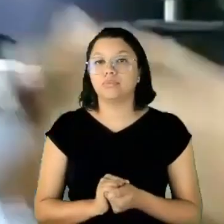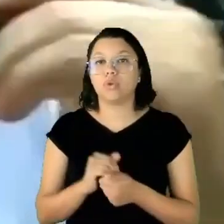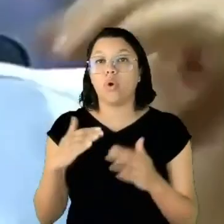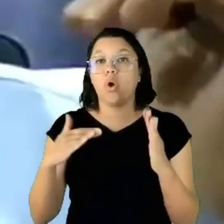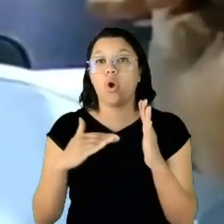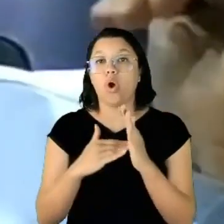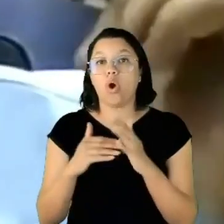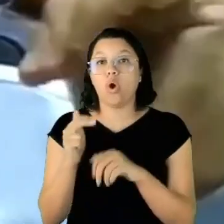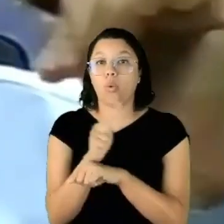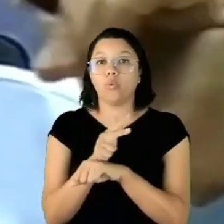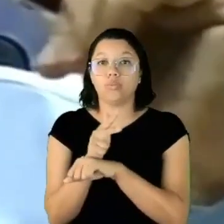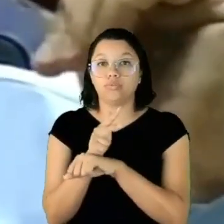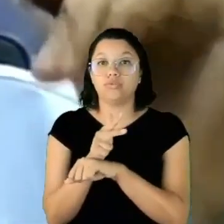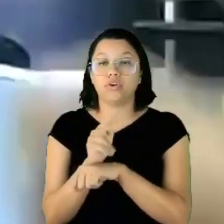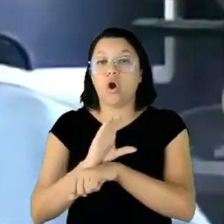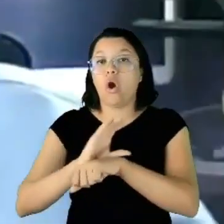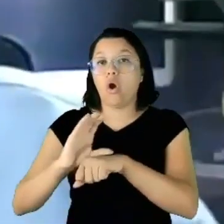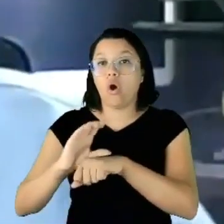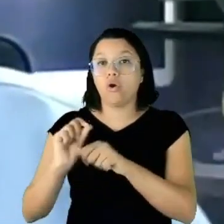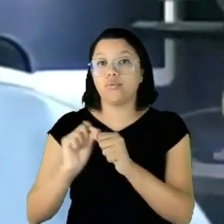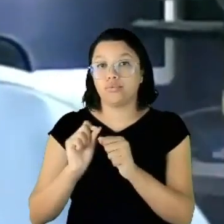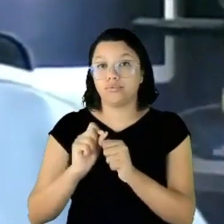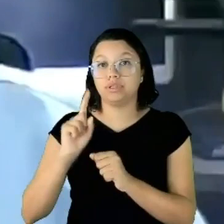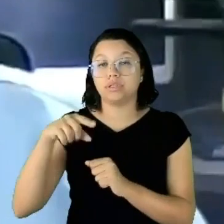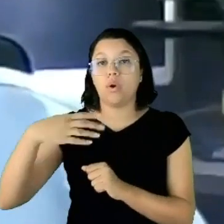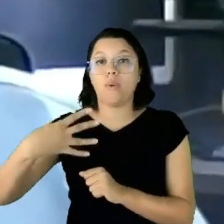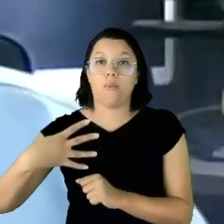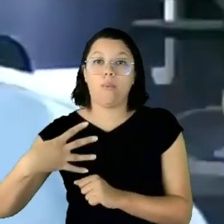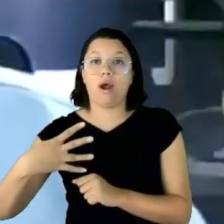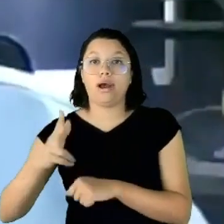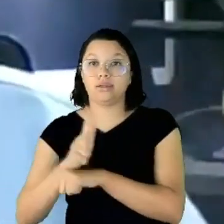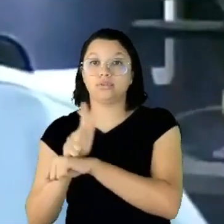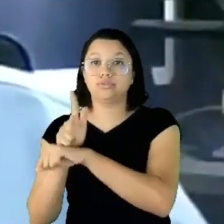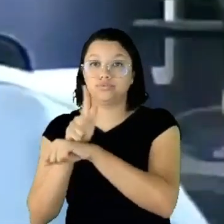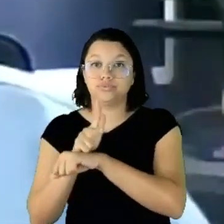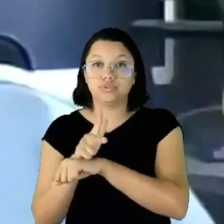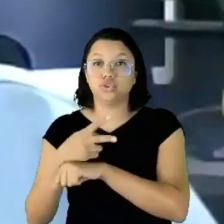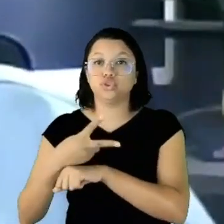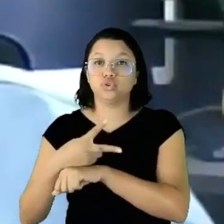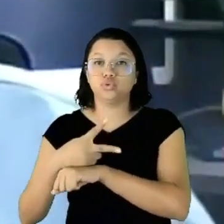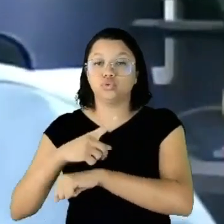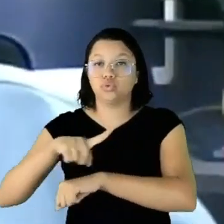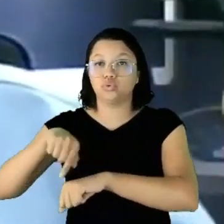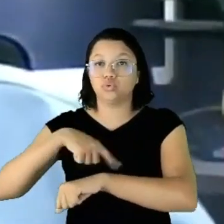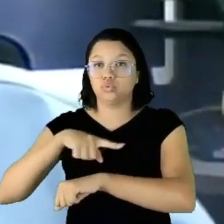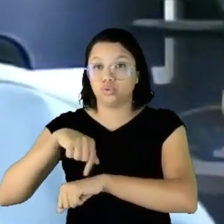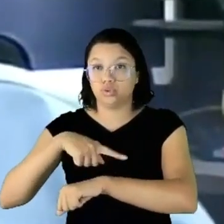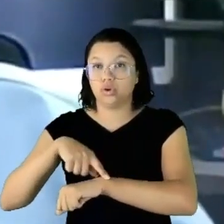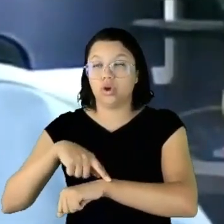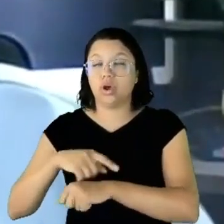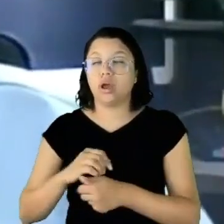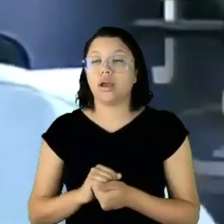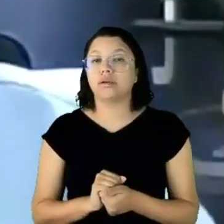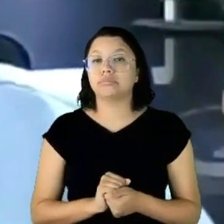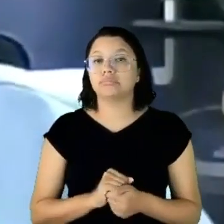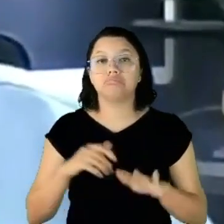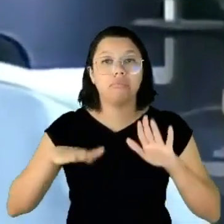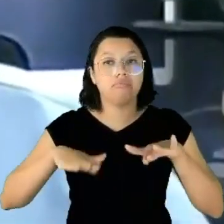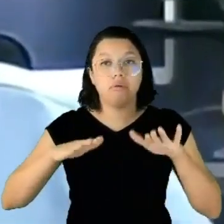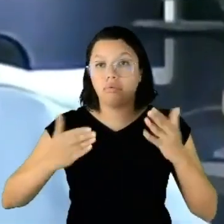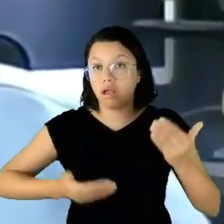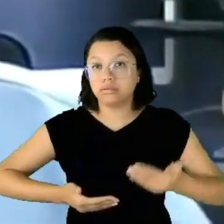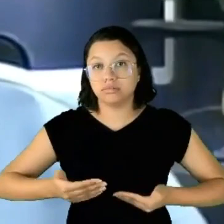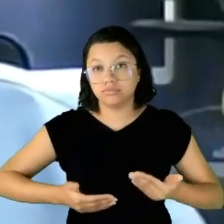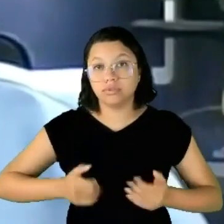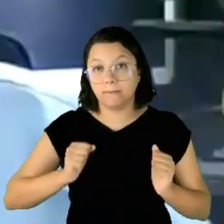último vídeo do último curso que eu fiz são quatro vídeos de duas horas que qualquer um pode